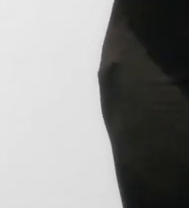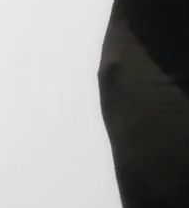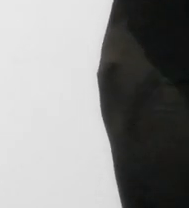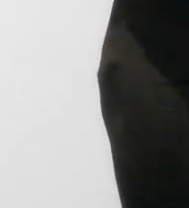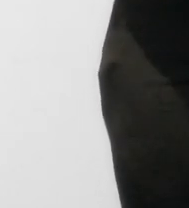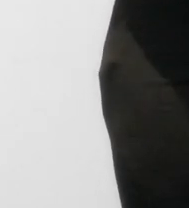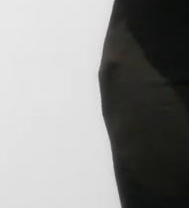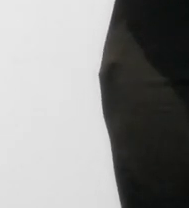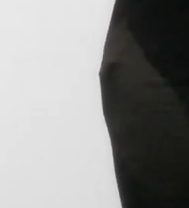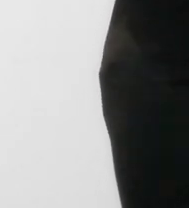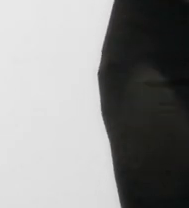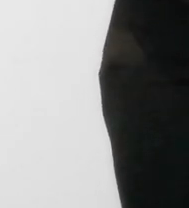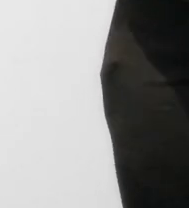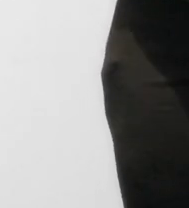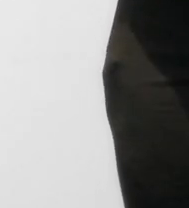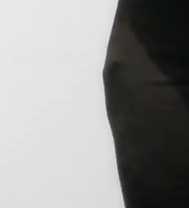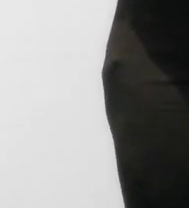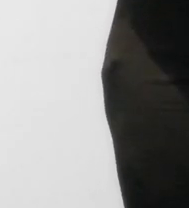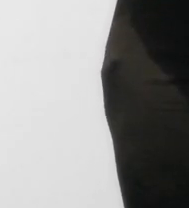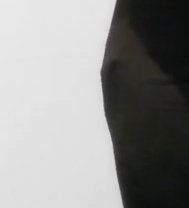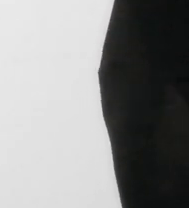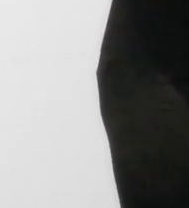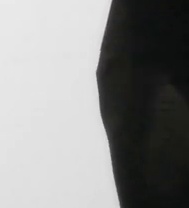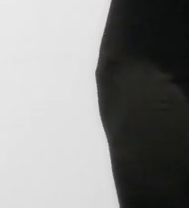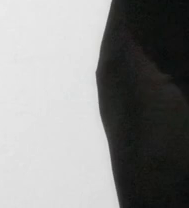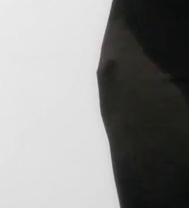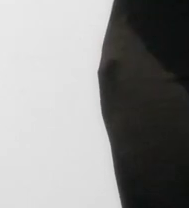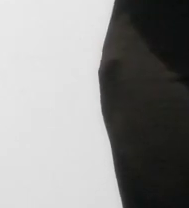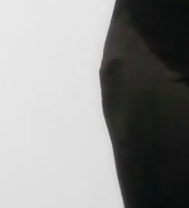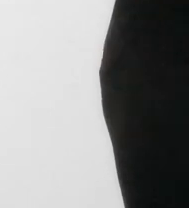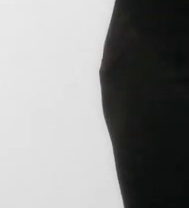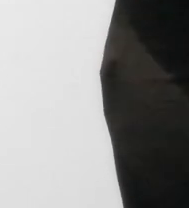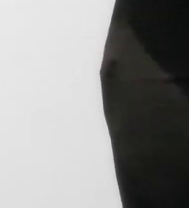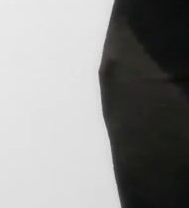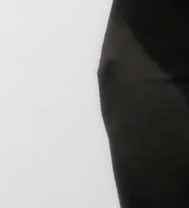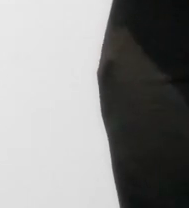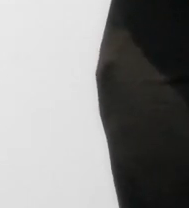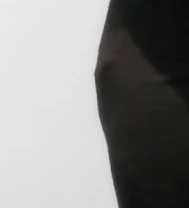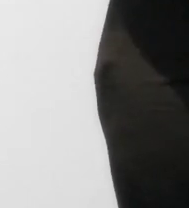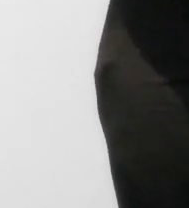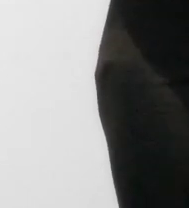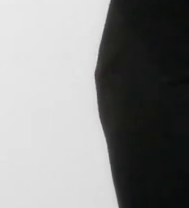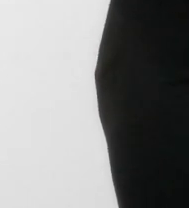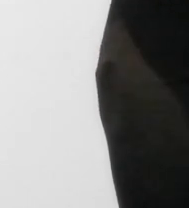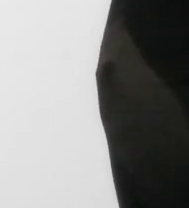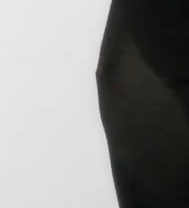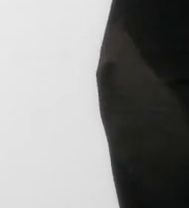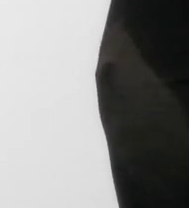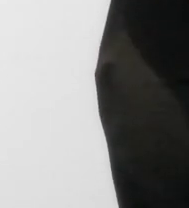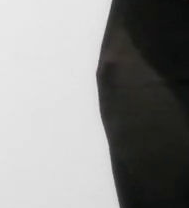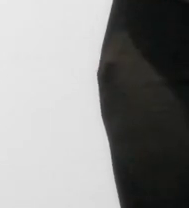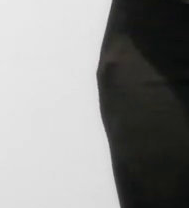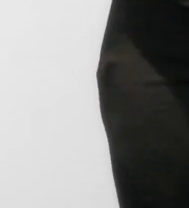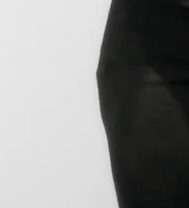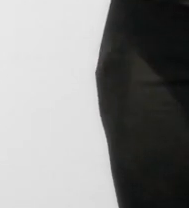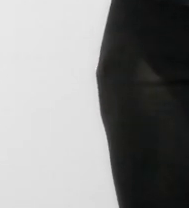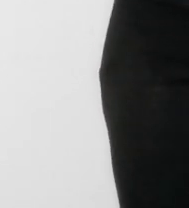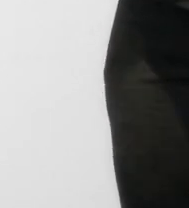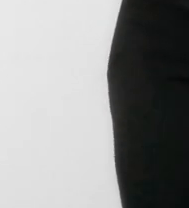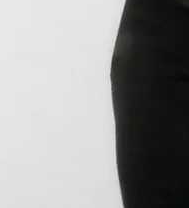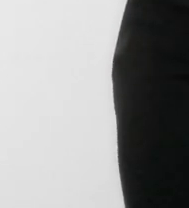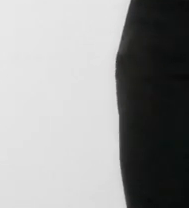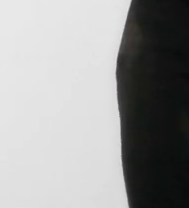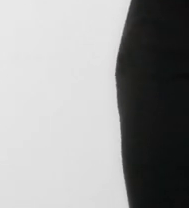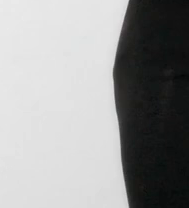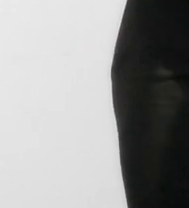o passaporte para ela paraa probabilidade daquela criança e hoje a gente tem que chorar a gente tem que implorar